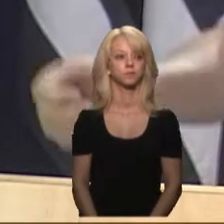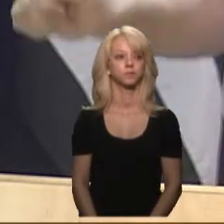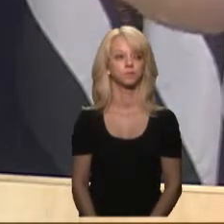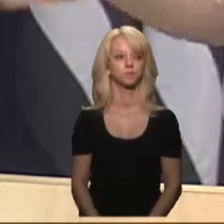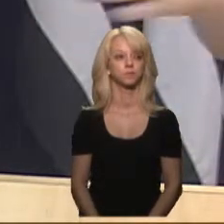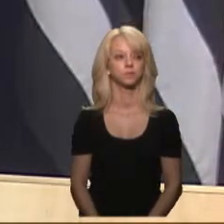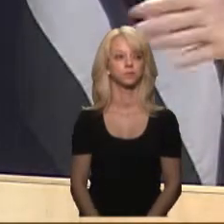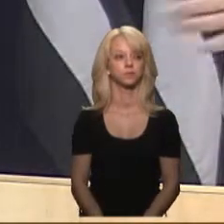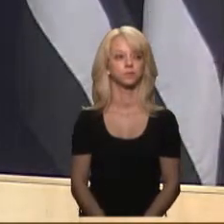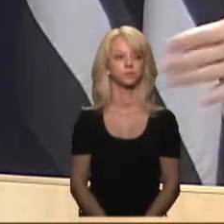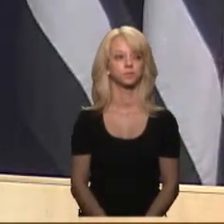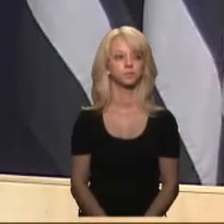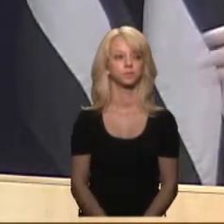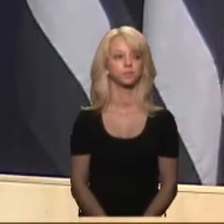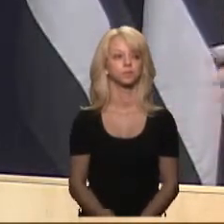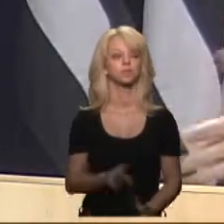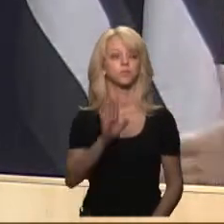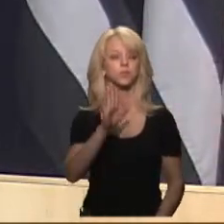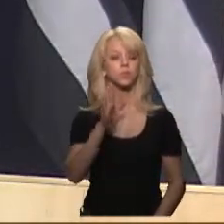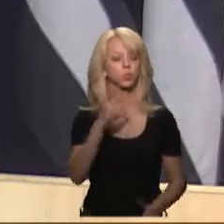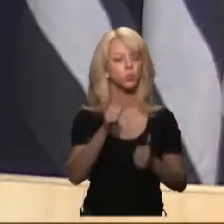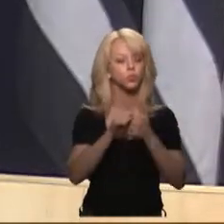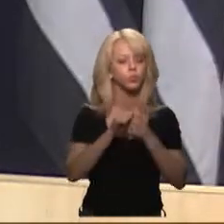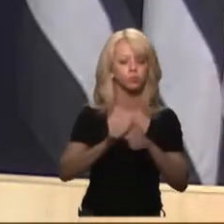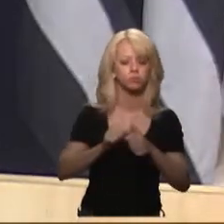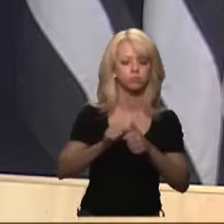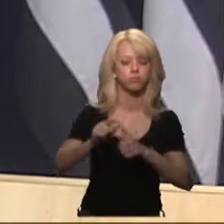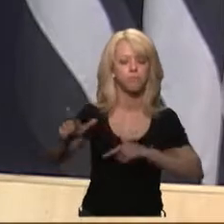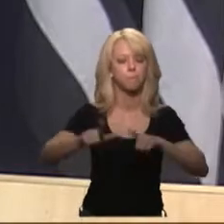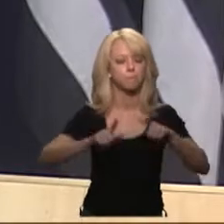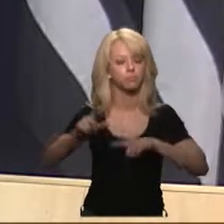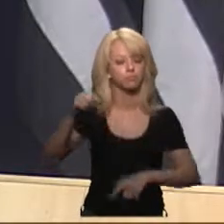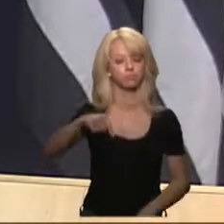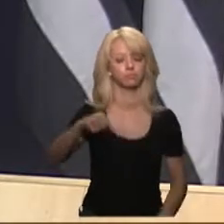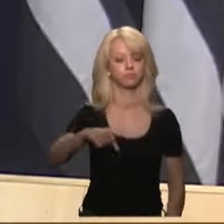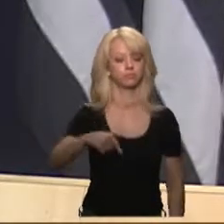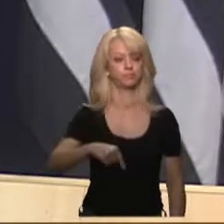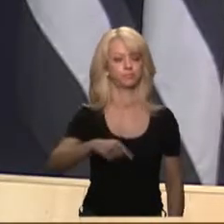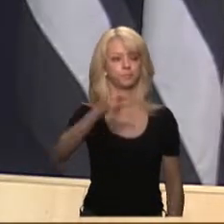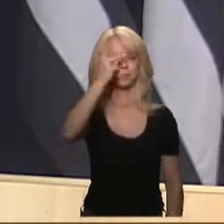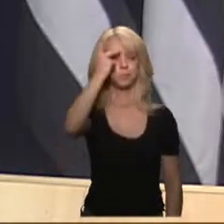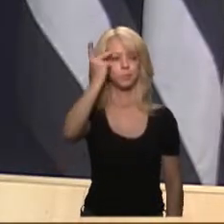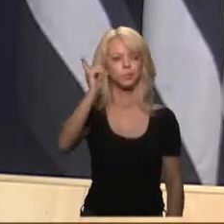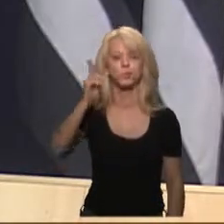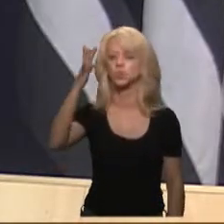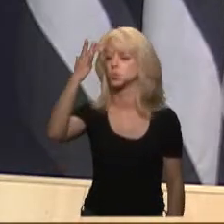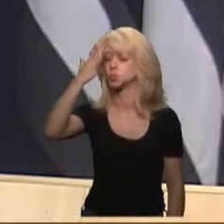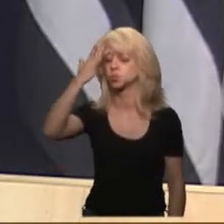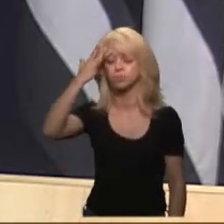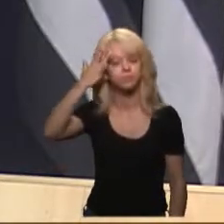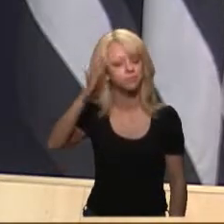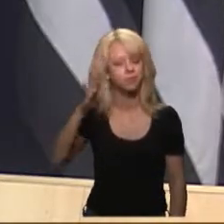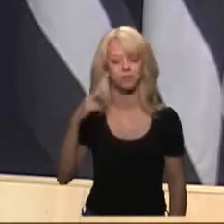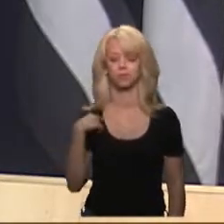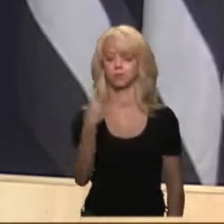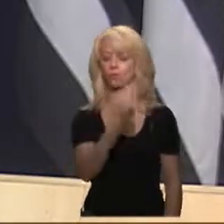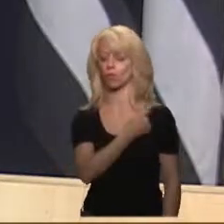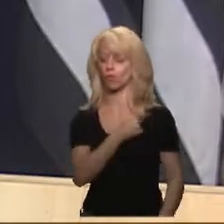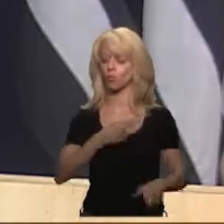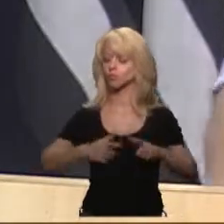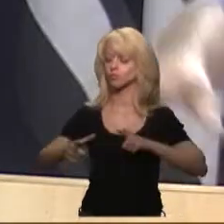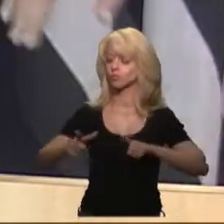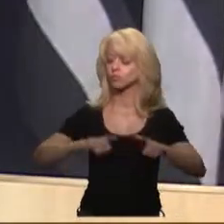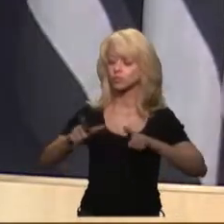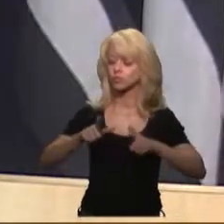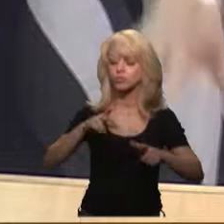vem e nos aperta, fala, olha, tem que resolver logo. Mas qual que é a minha tarefa de casa que eu estou fazendo? Eu estou contribuindo para a